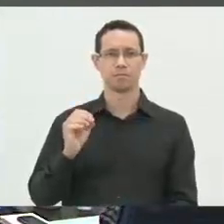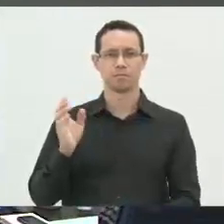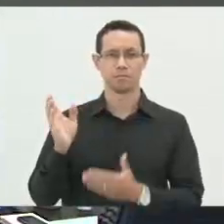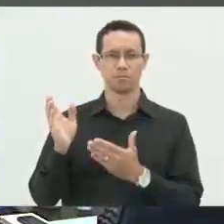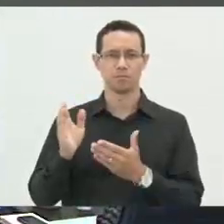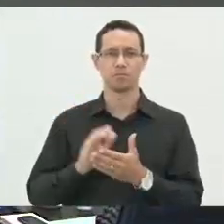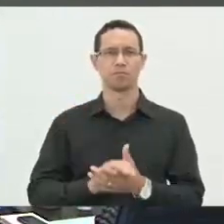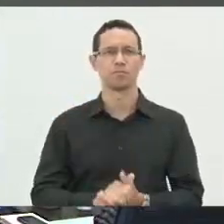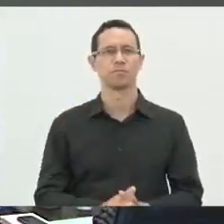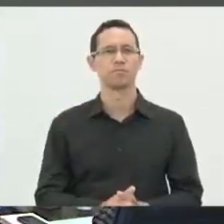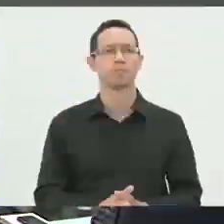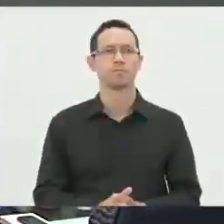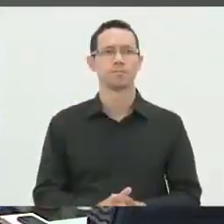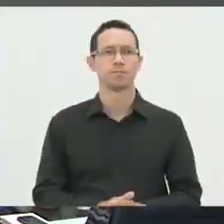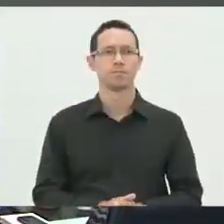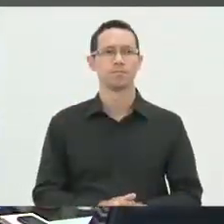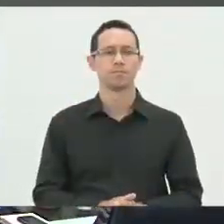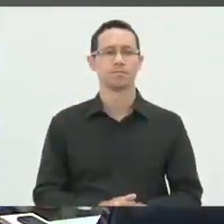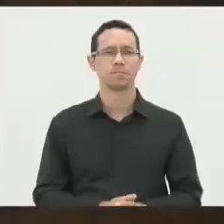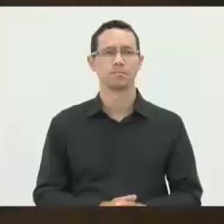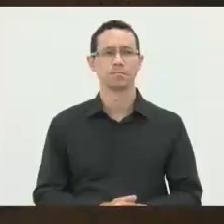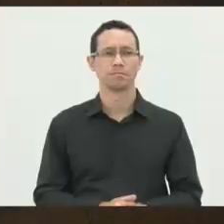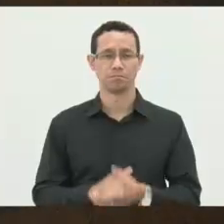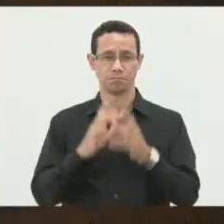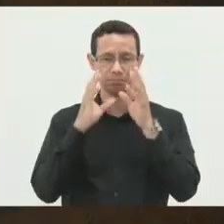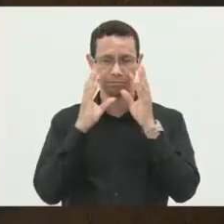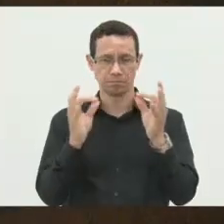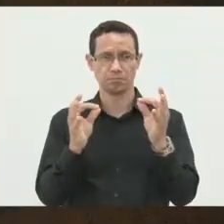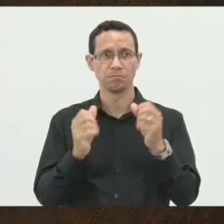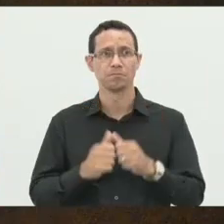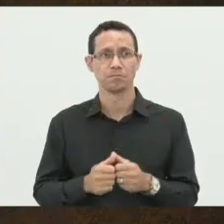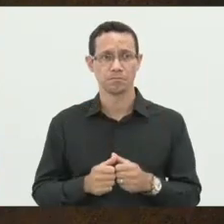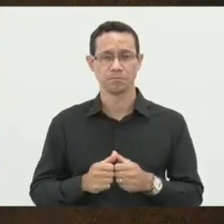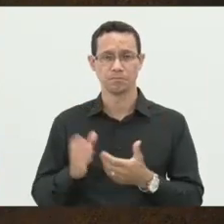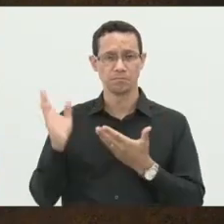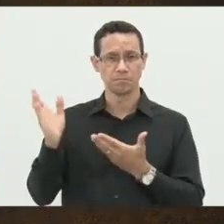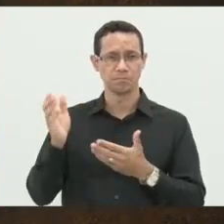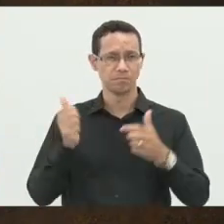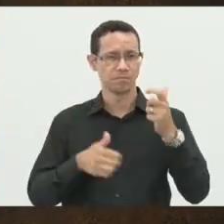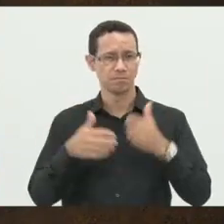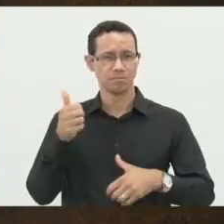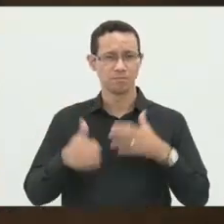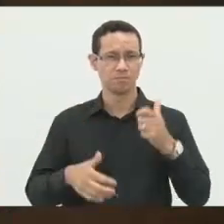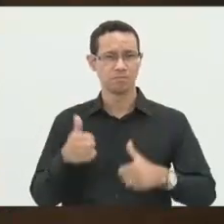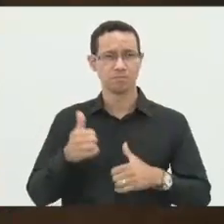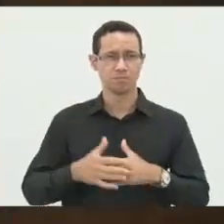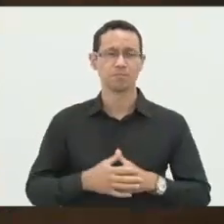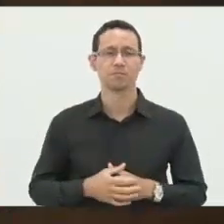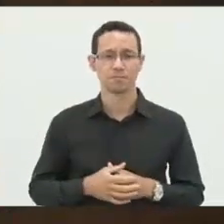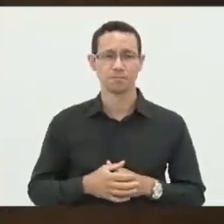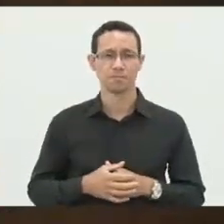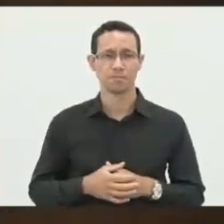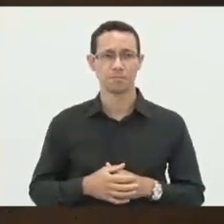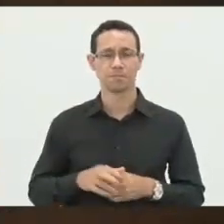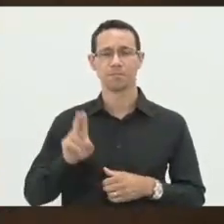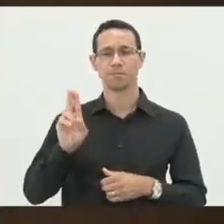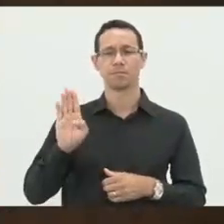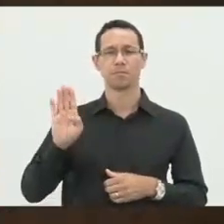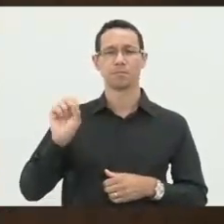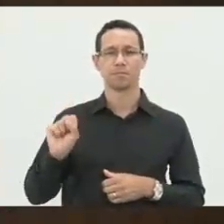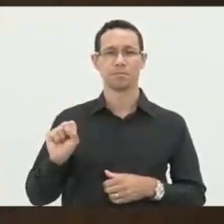Realmente fiquei muito atenta tudo aquilo que o vereador Wellington Bezerra falou não é em relação ao BS